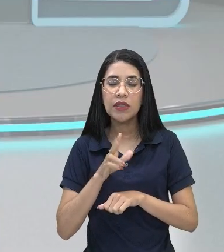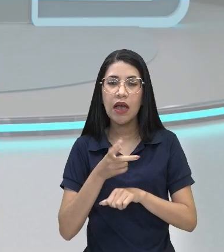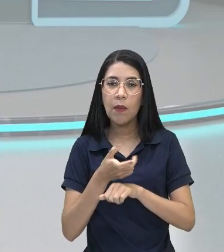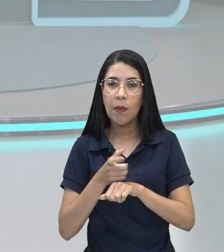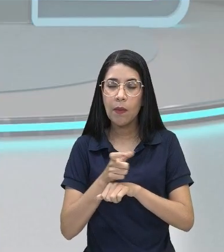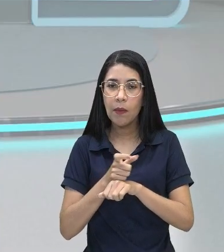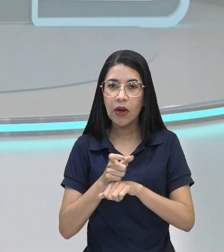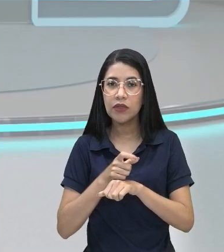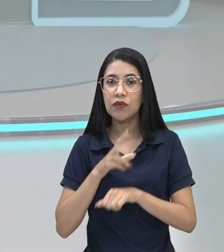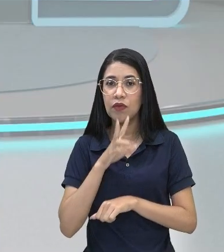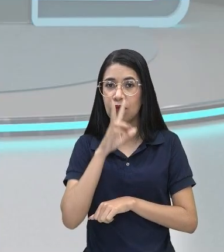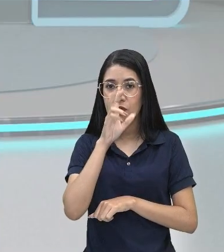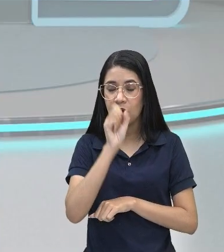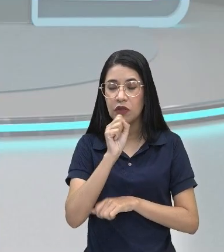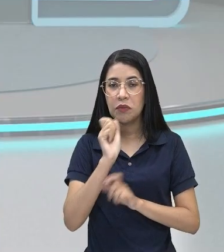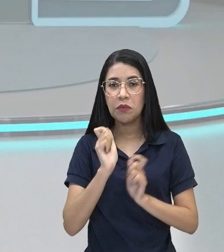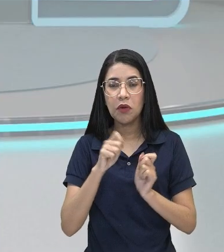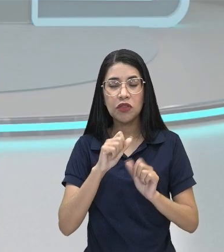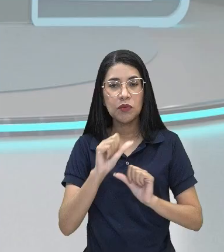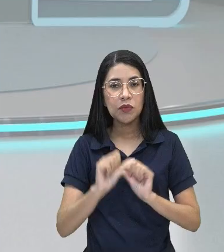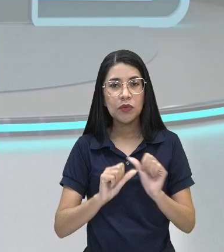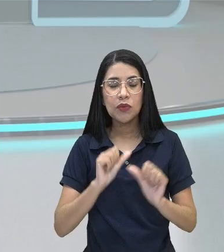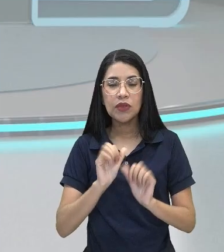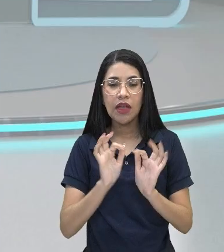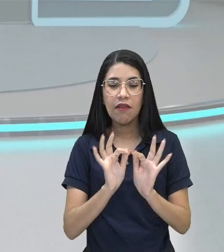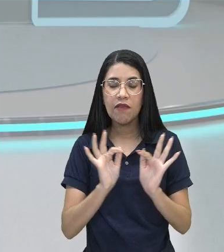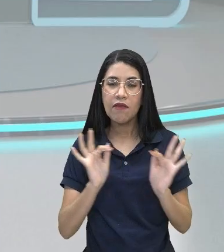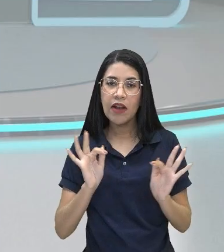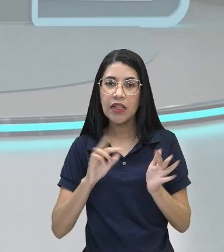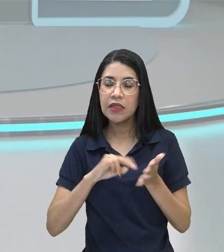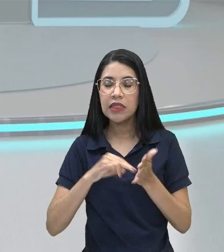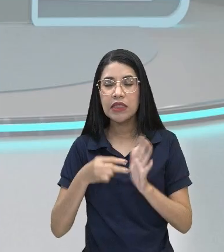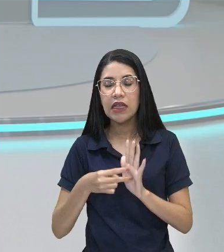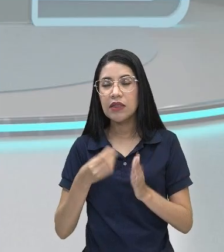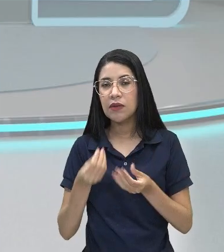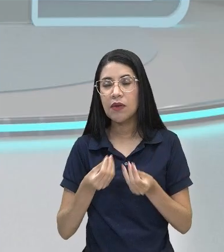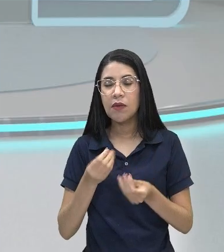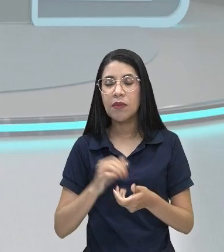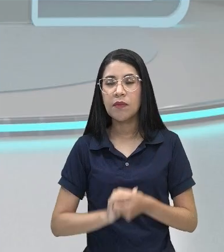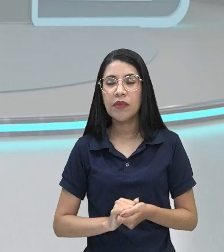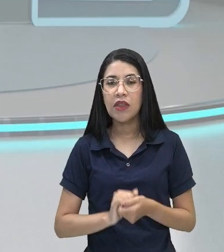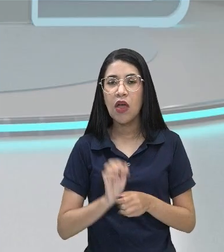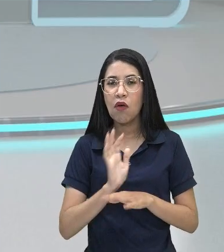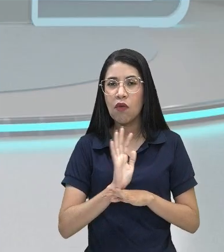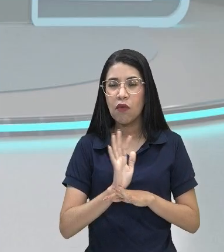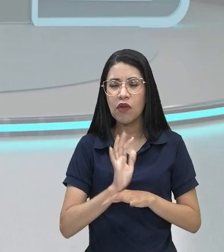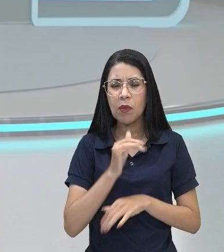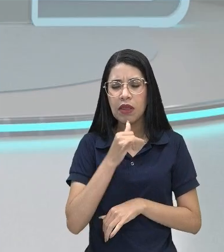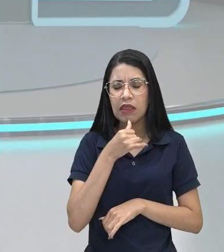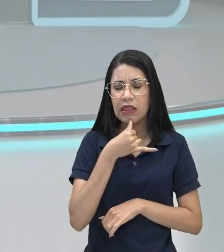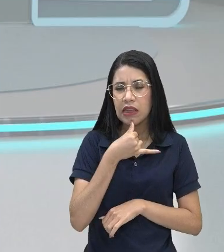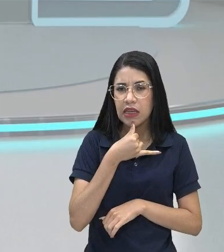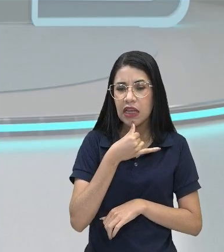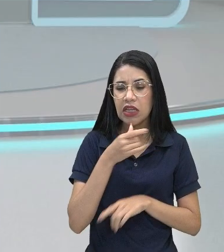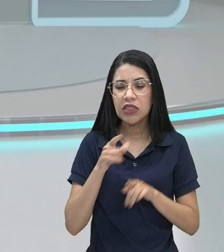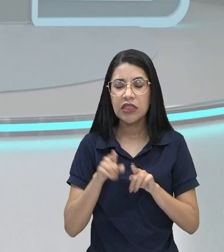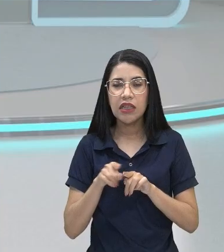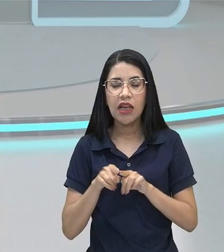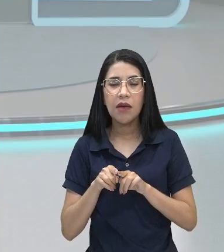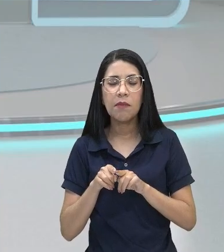pode mudar o tom da frase. Por exemplo, ele pode dizer, não é só um filme triste, é um